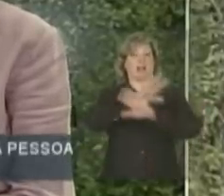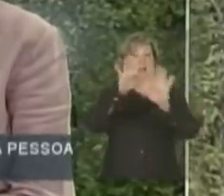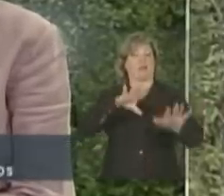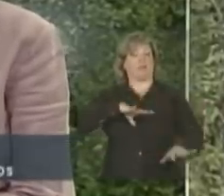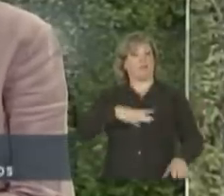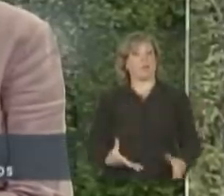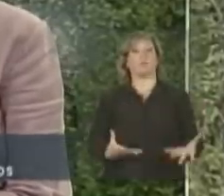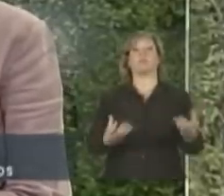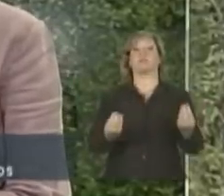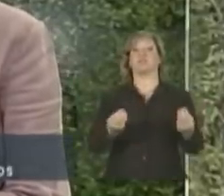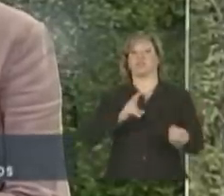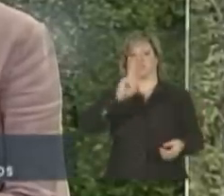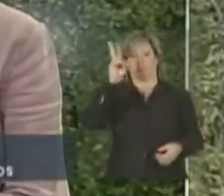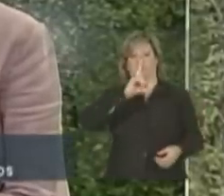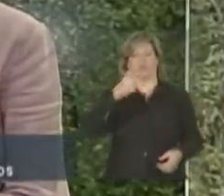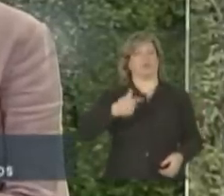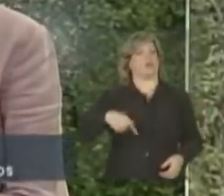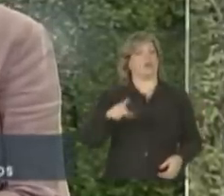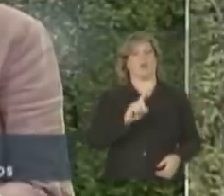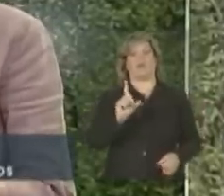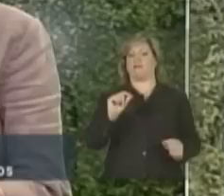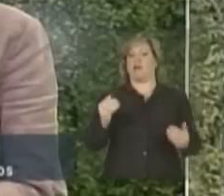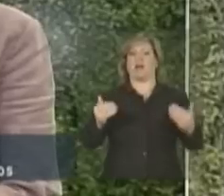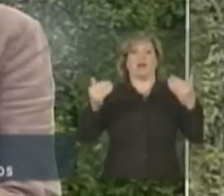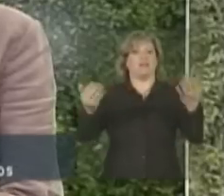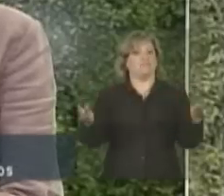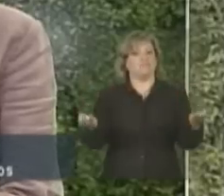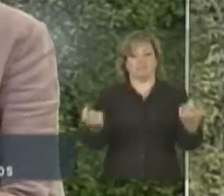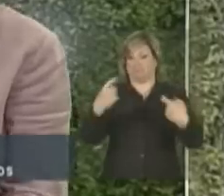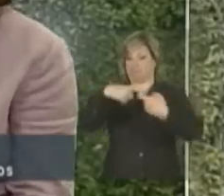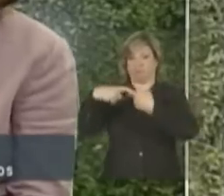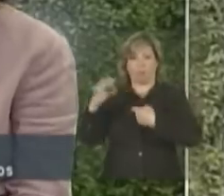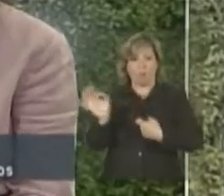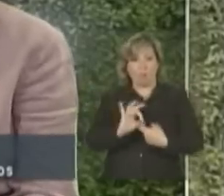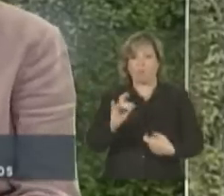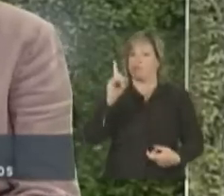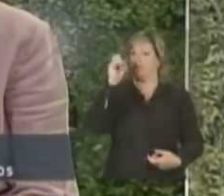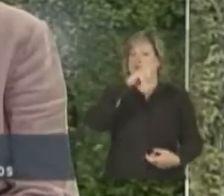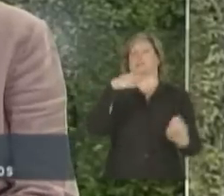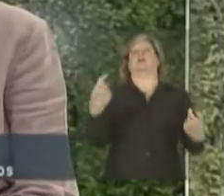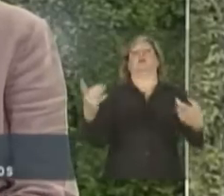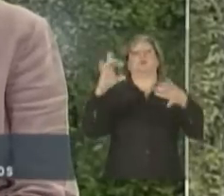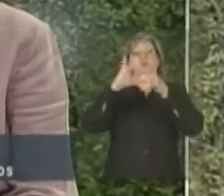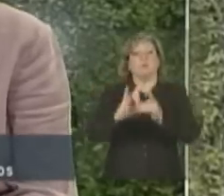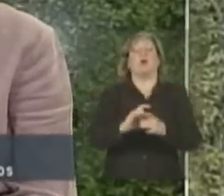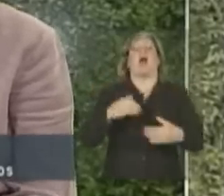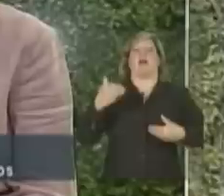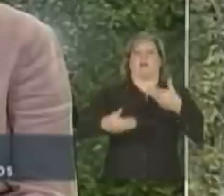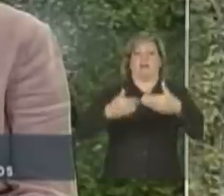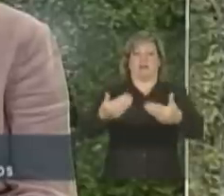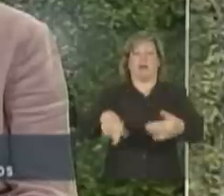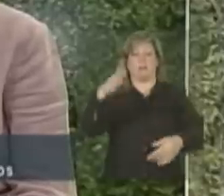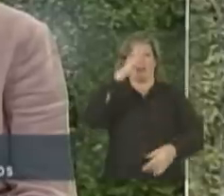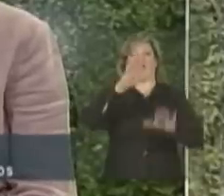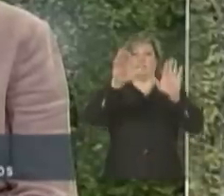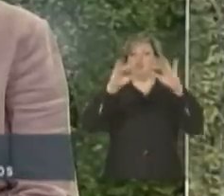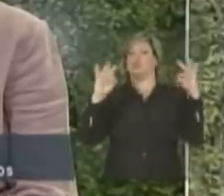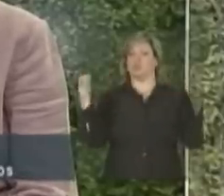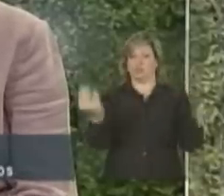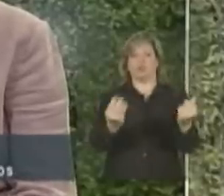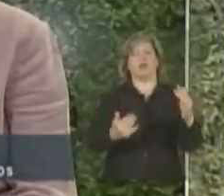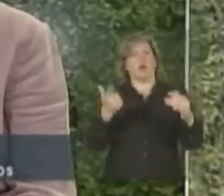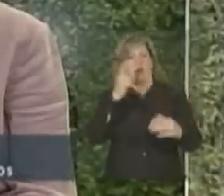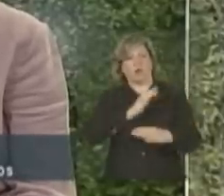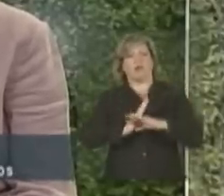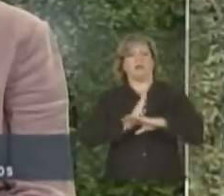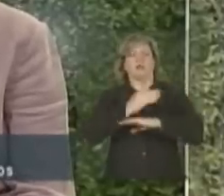grandes. Não iremos adiante sem um trabalho de parceria. O Brasil está convocado. Vamos superar limites. As pessoas